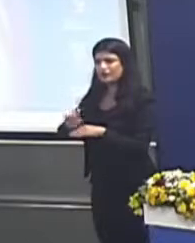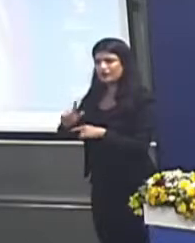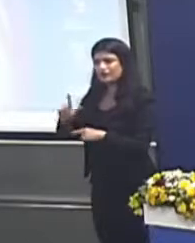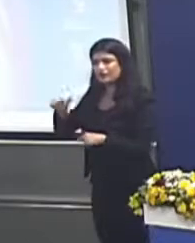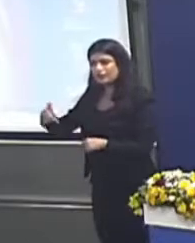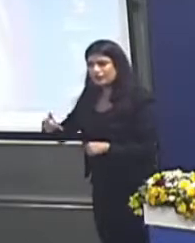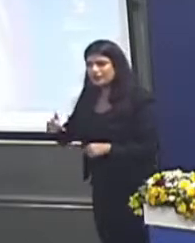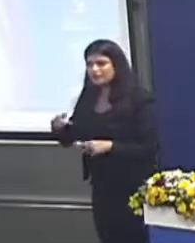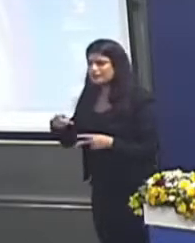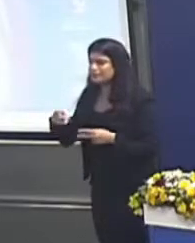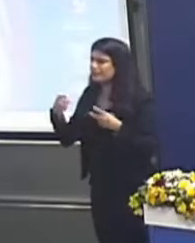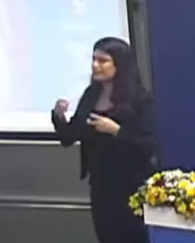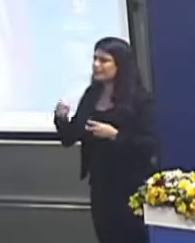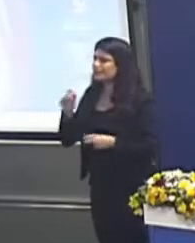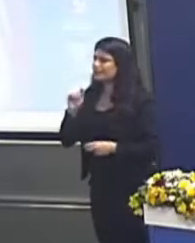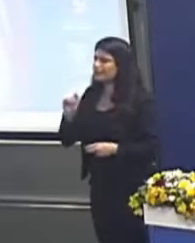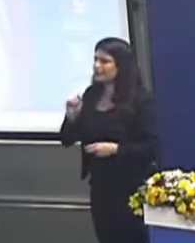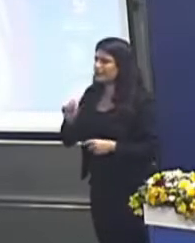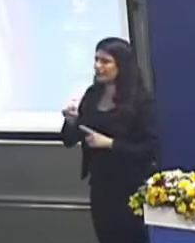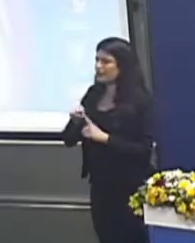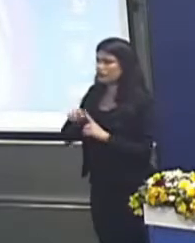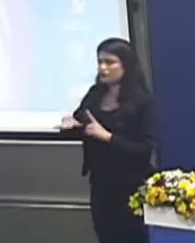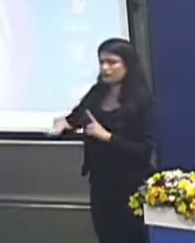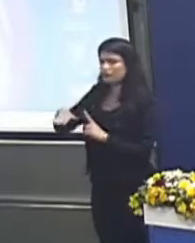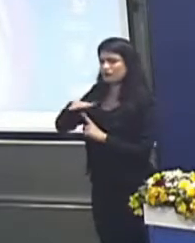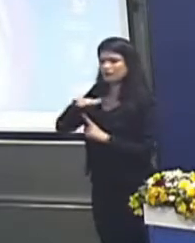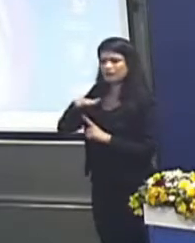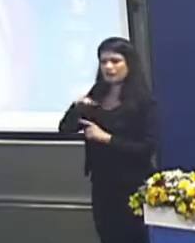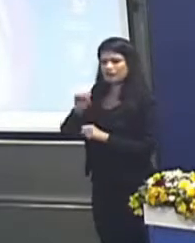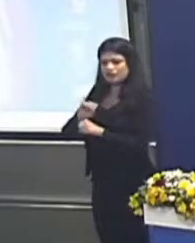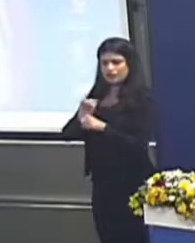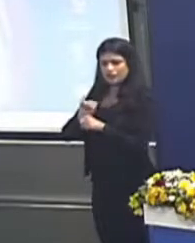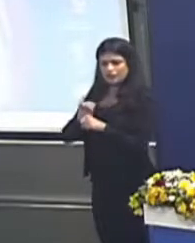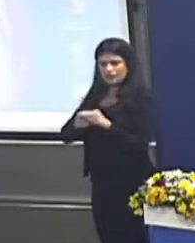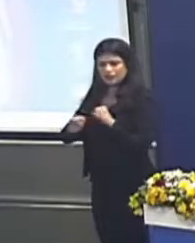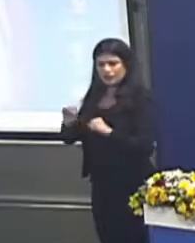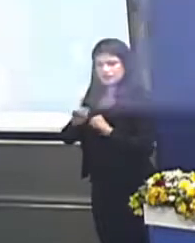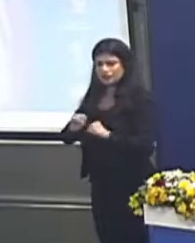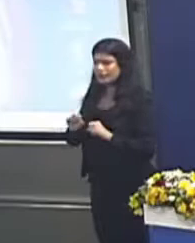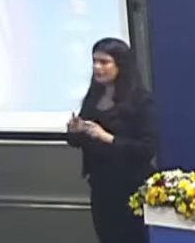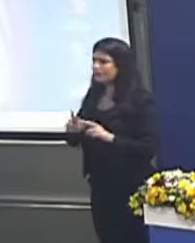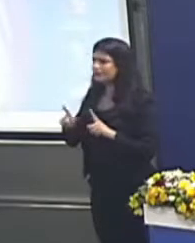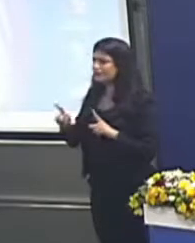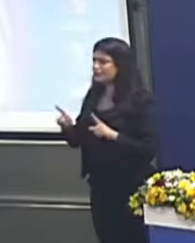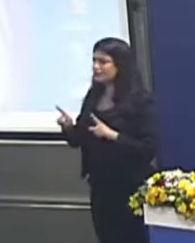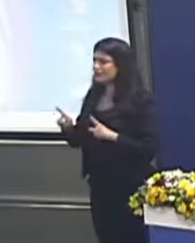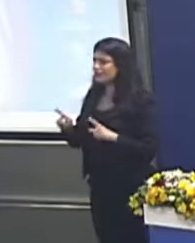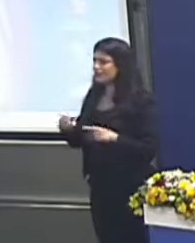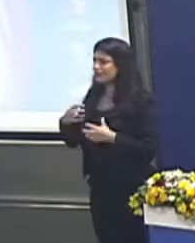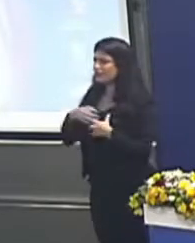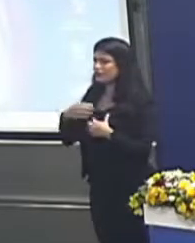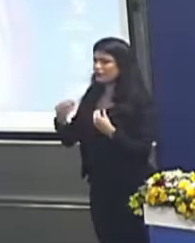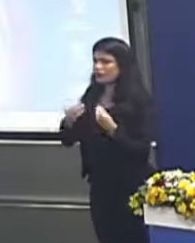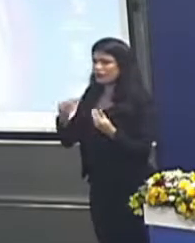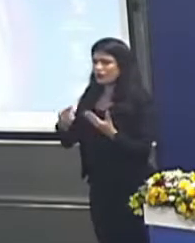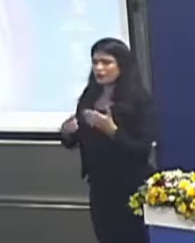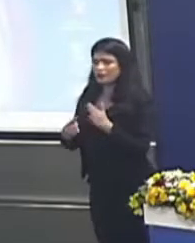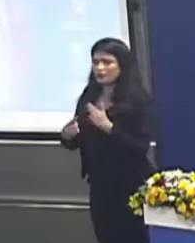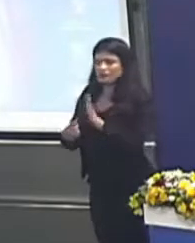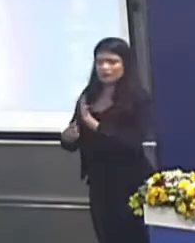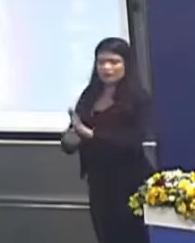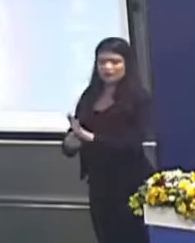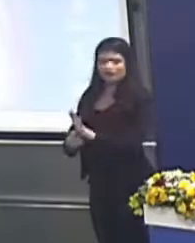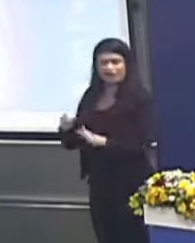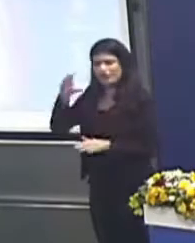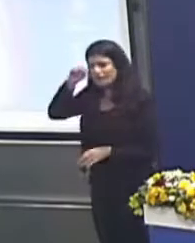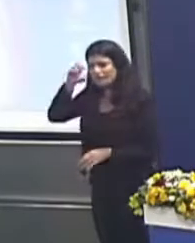lá, percebe que a sociedade que nos espera também tem pouco a ver com muita coisa que a gente apareceu, que a